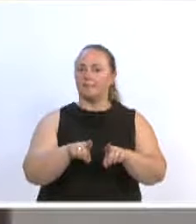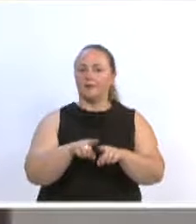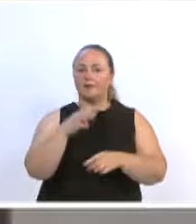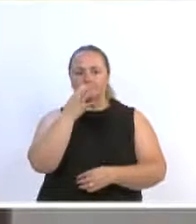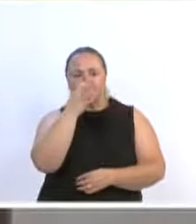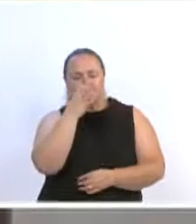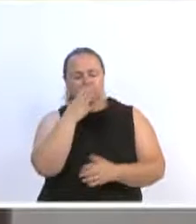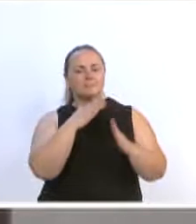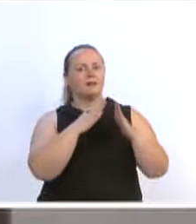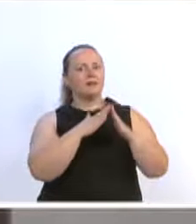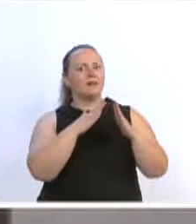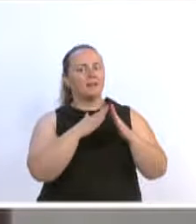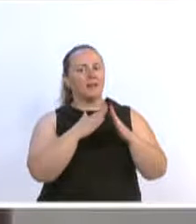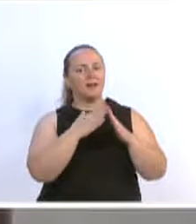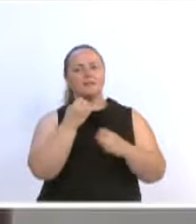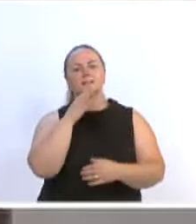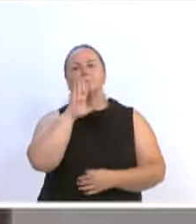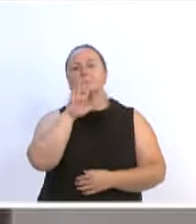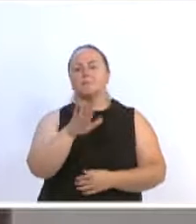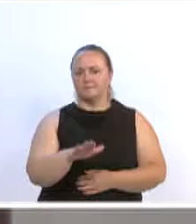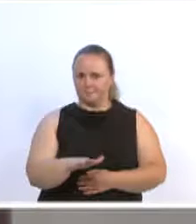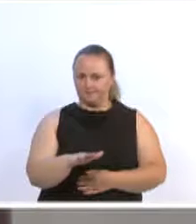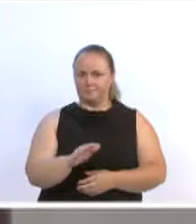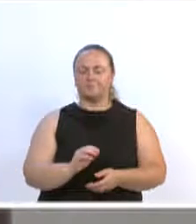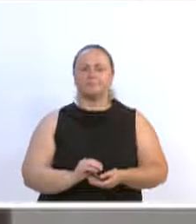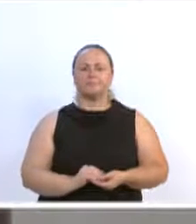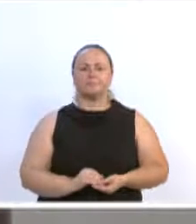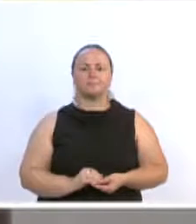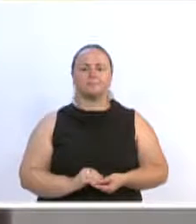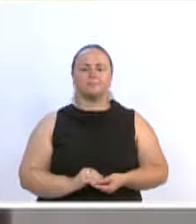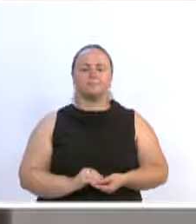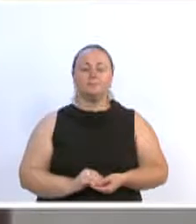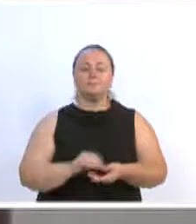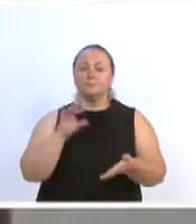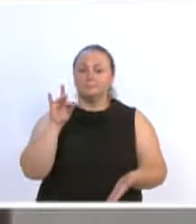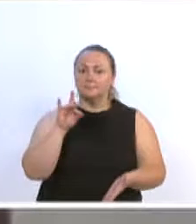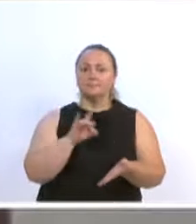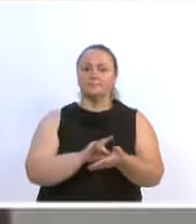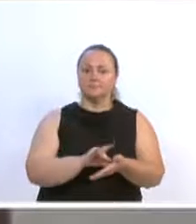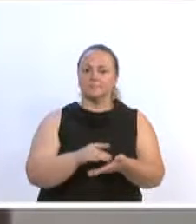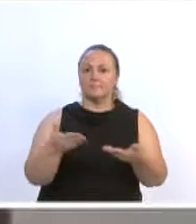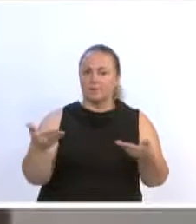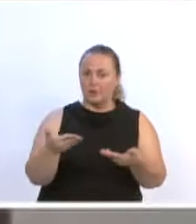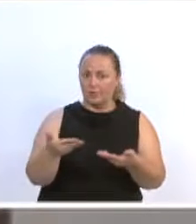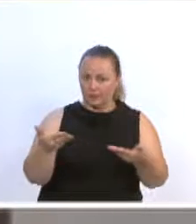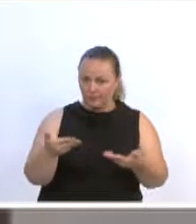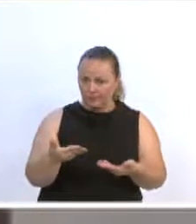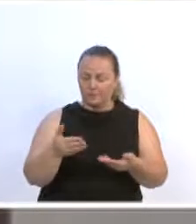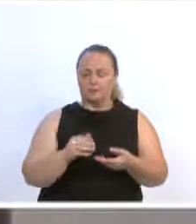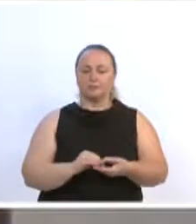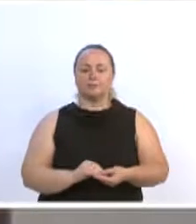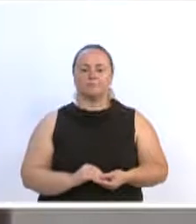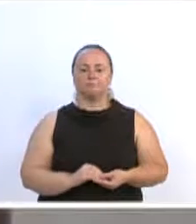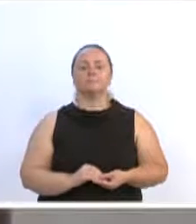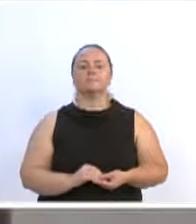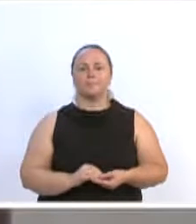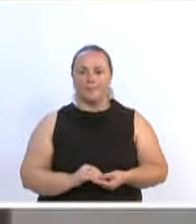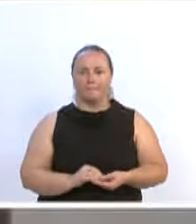em casa ao meu muito boa tarde é realmente hoje para blumenau é alba